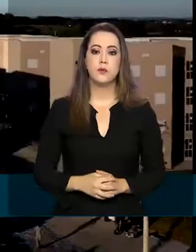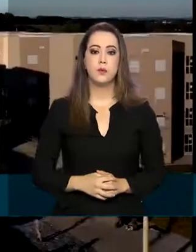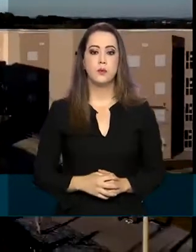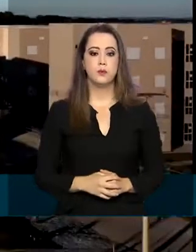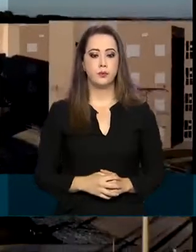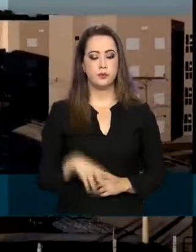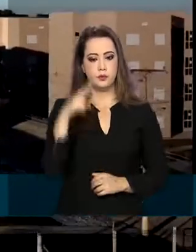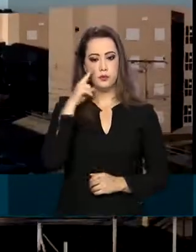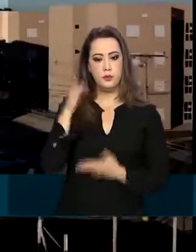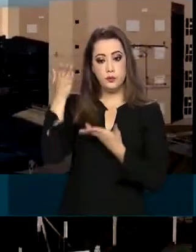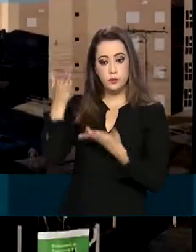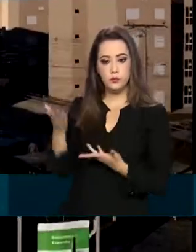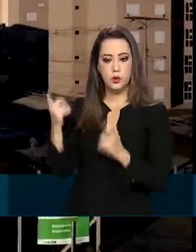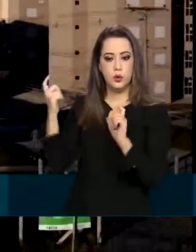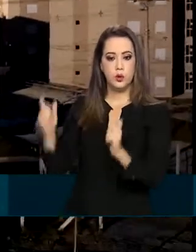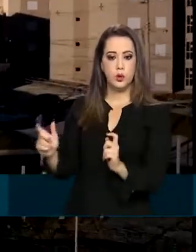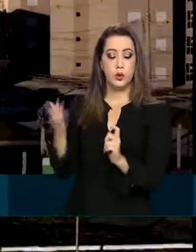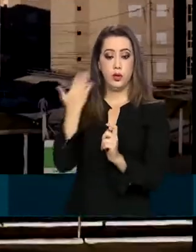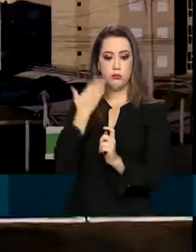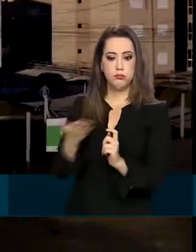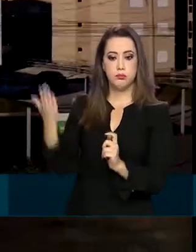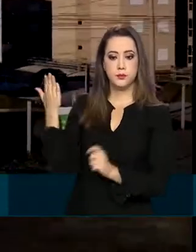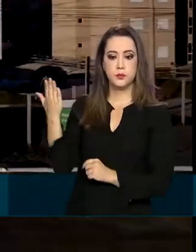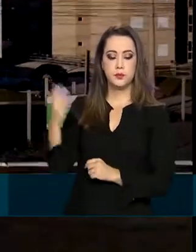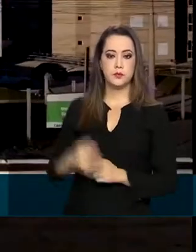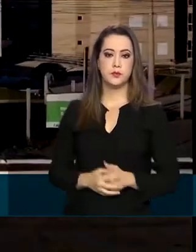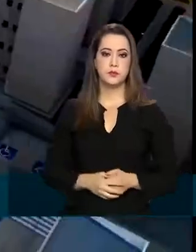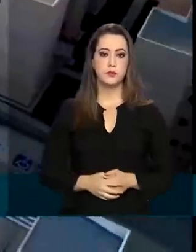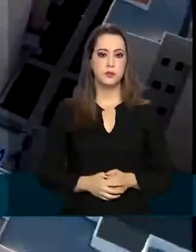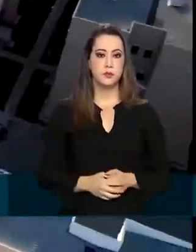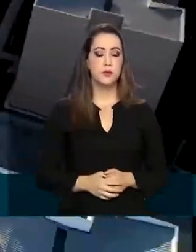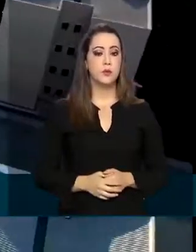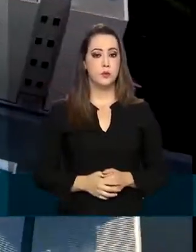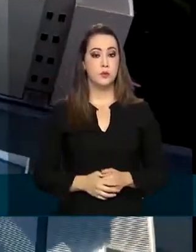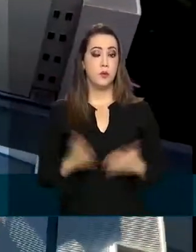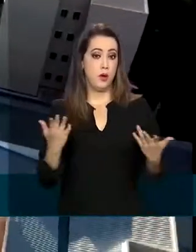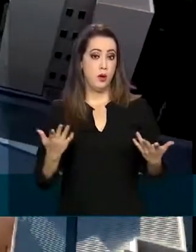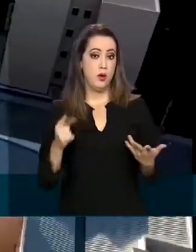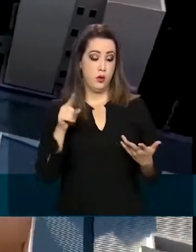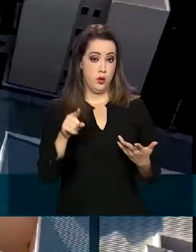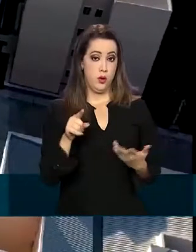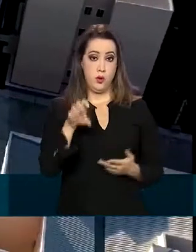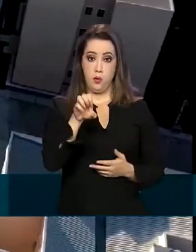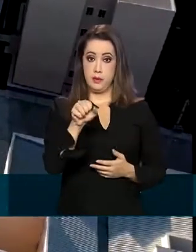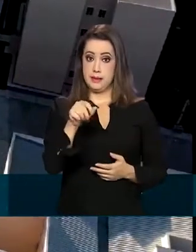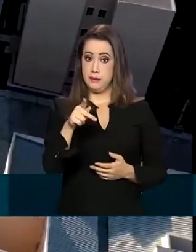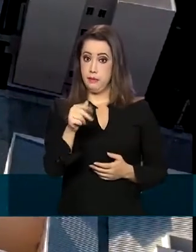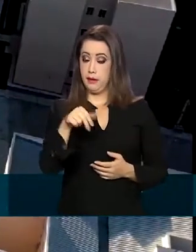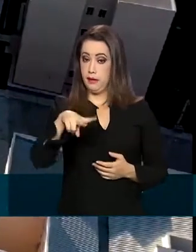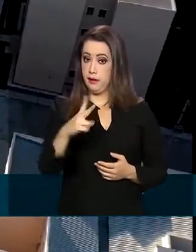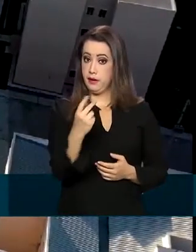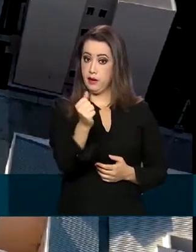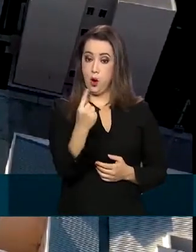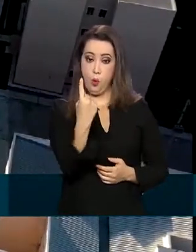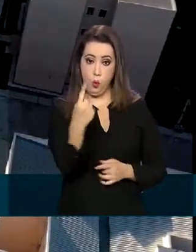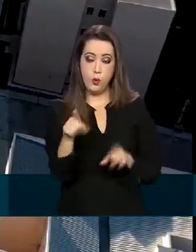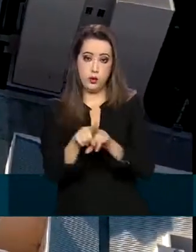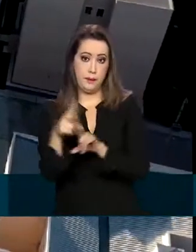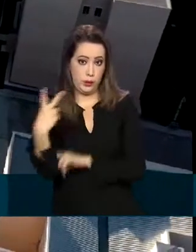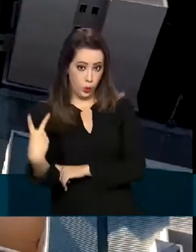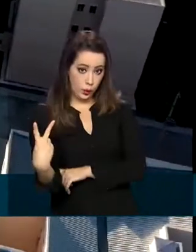A gente vê imagens, inclusive, desses conjuntos habitacionais. O Espanha 1 e o Espanha 2 contam ainda